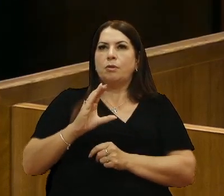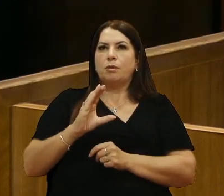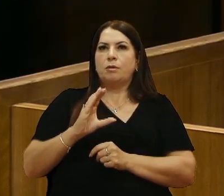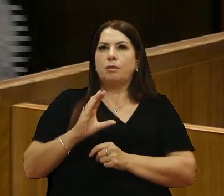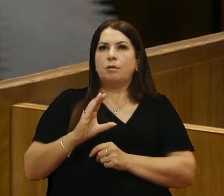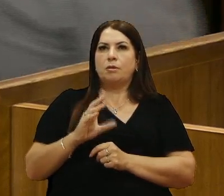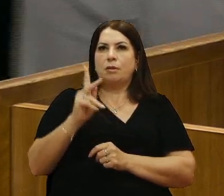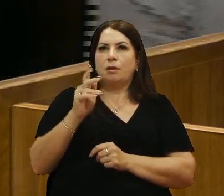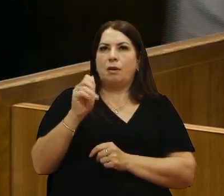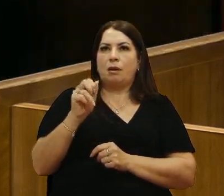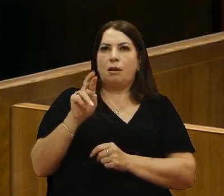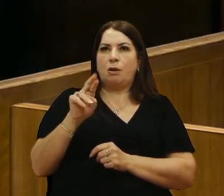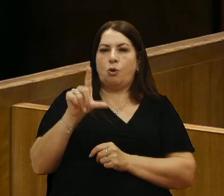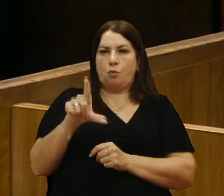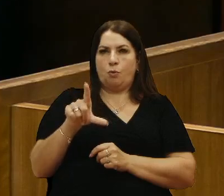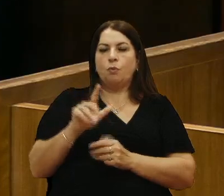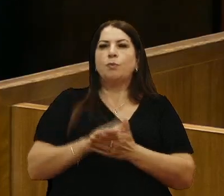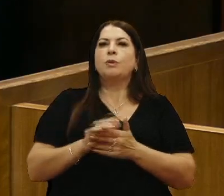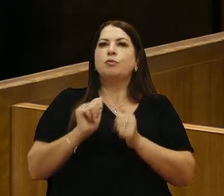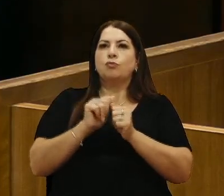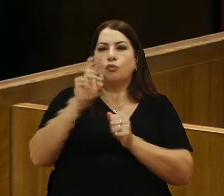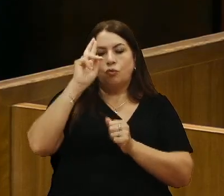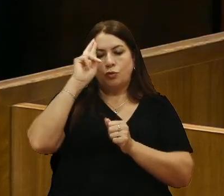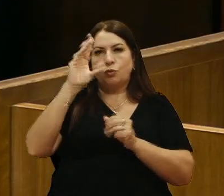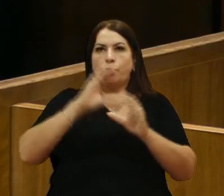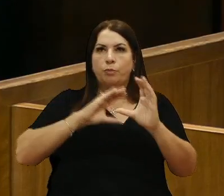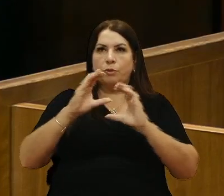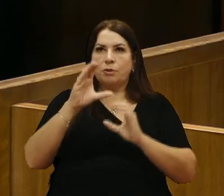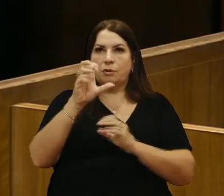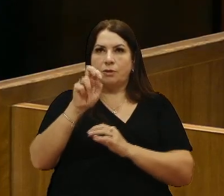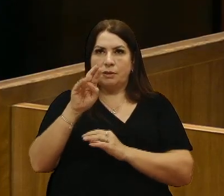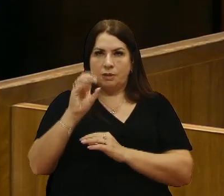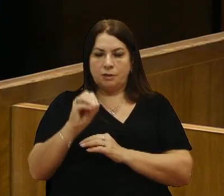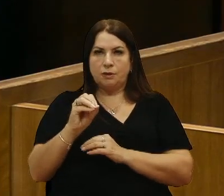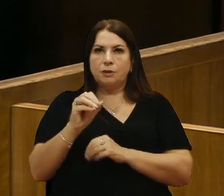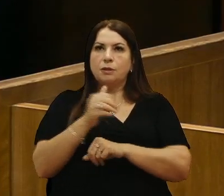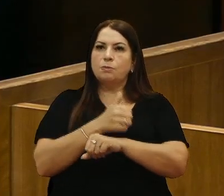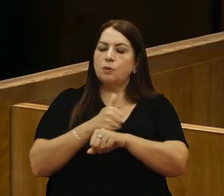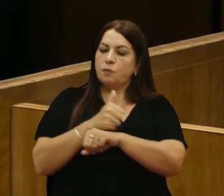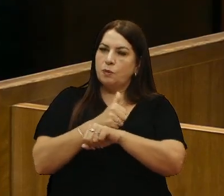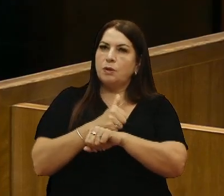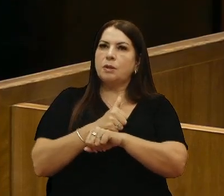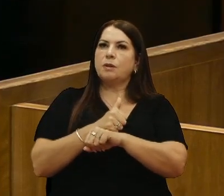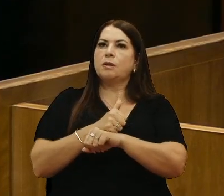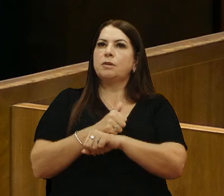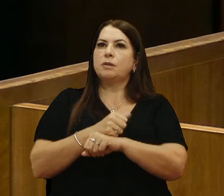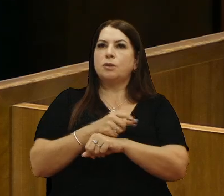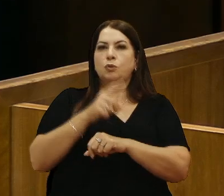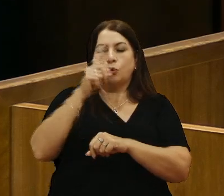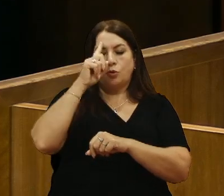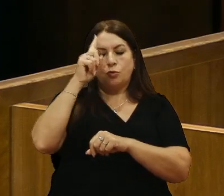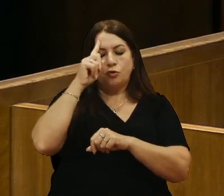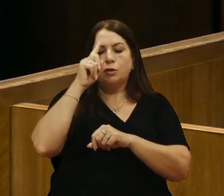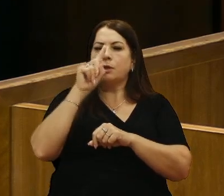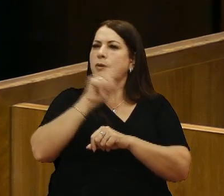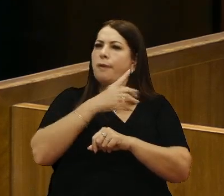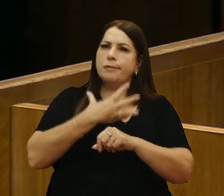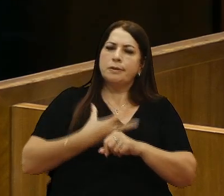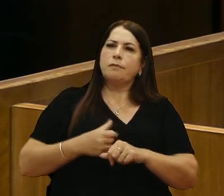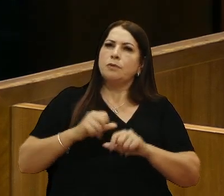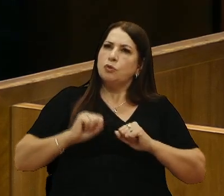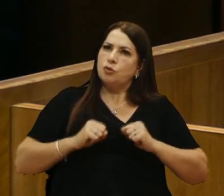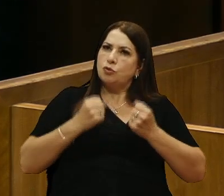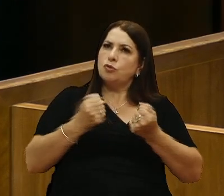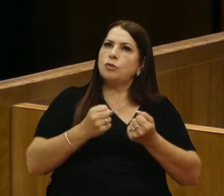Caroelen Dias, com o diretor de comunicação Ciro Fabres e profissionais que dia e noite, incansavelmente, se dedicam